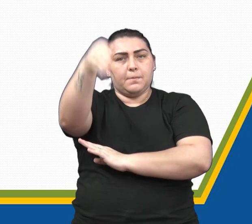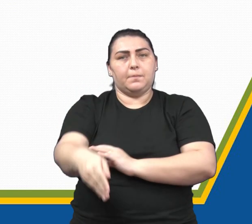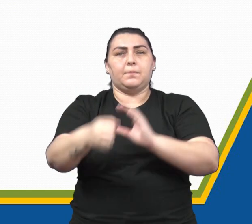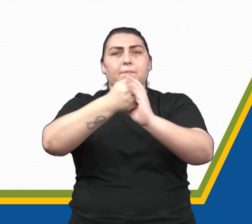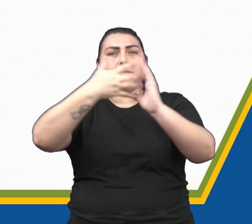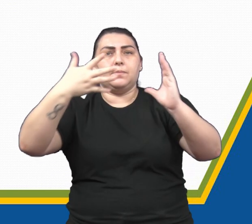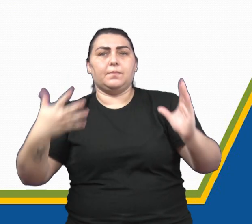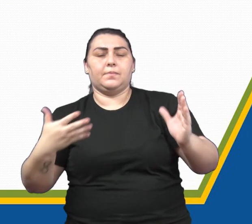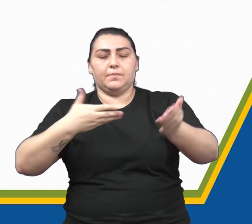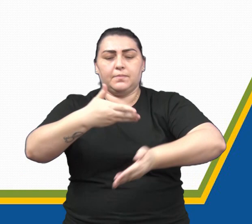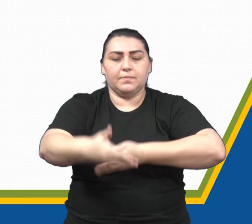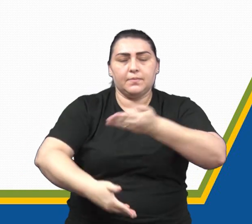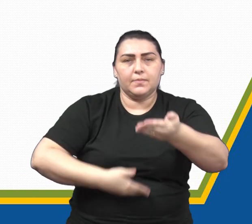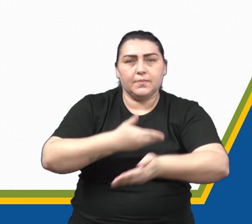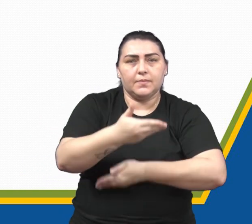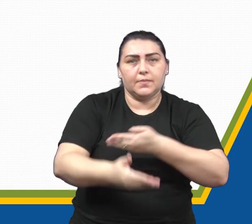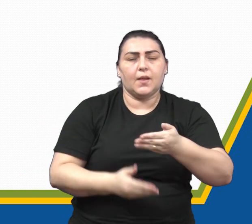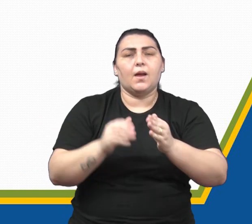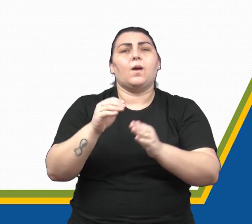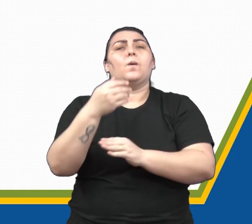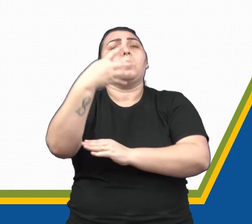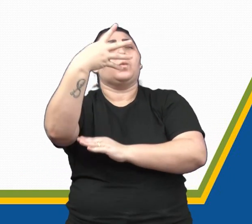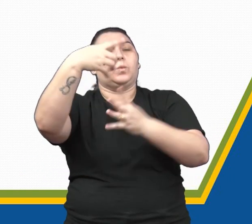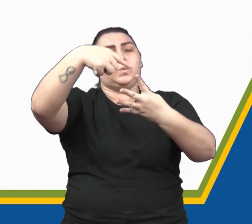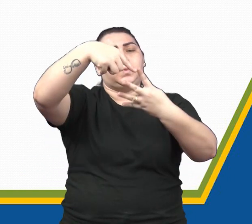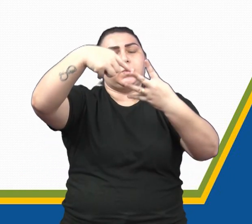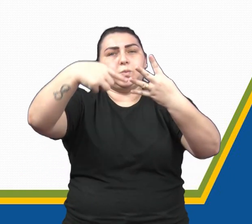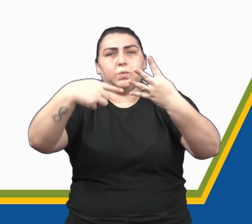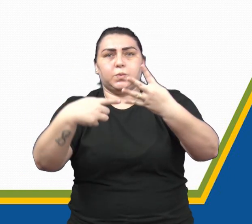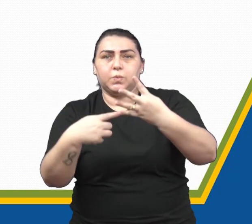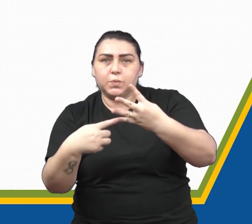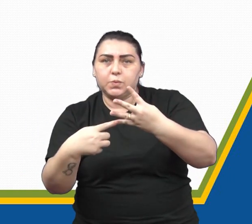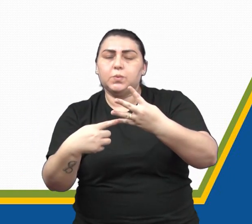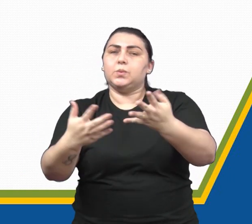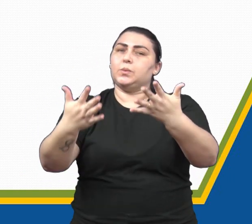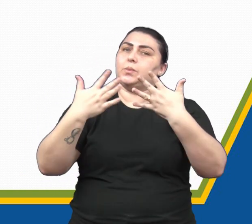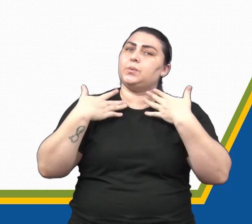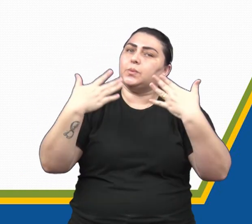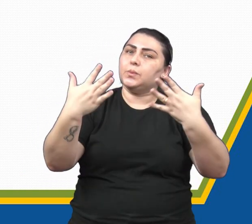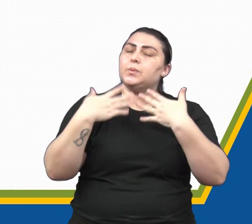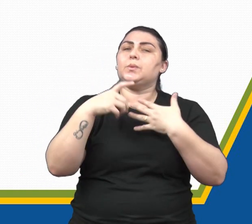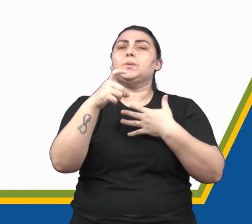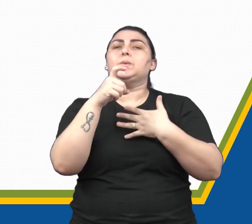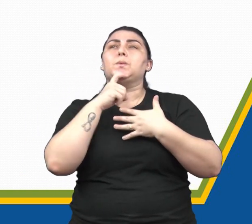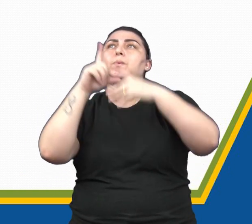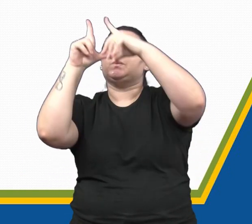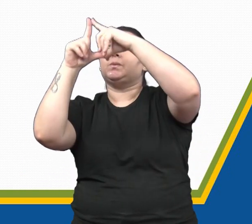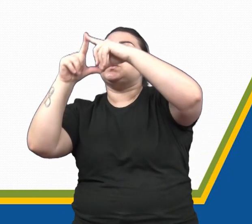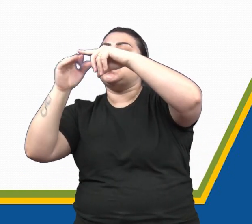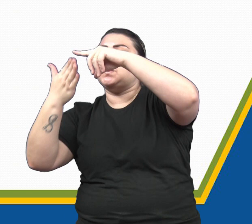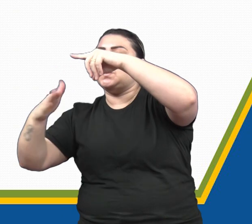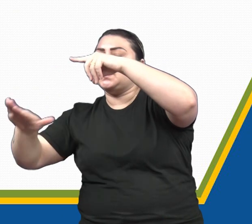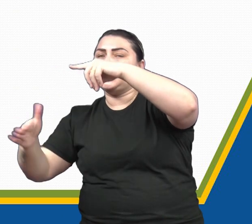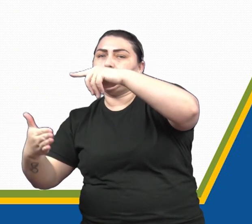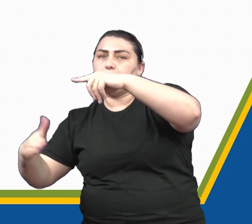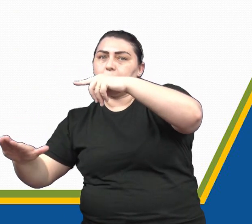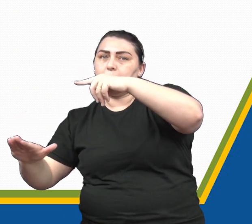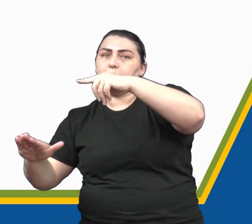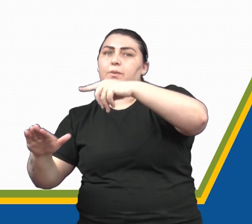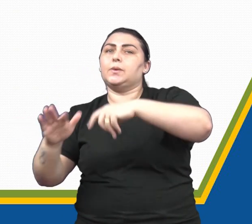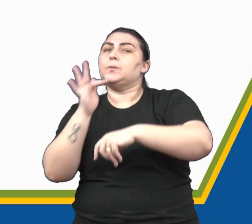é a relação com o clima temperado, ou seja, 4 estações do ano bem definidas, pessoal. Essas 4 estações do